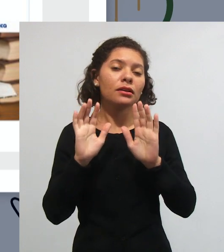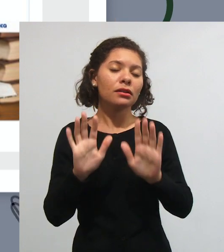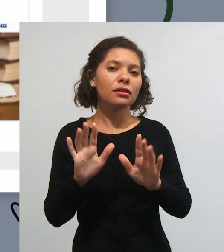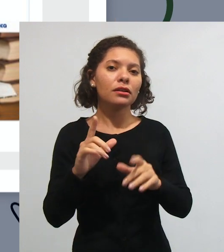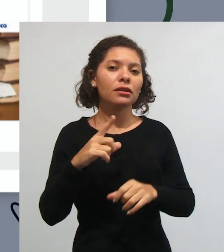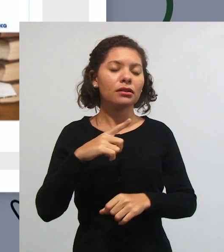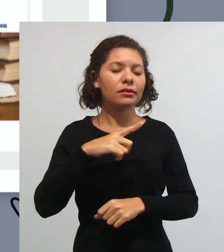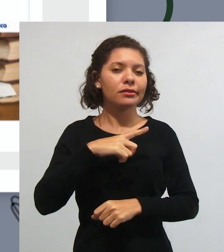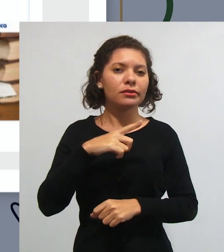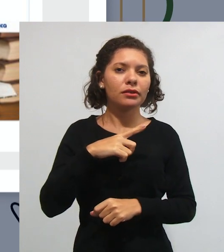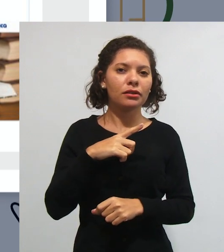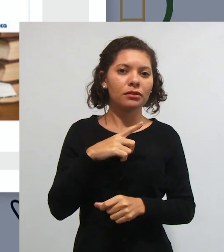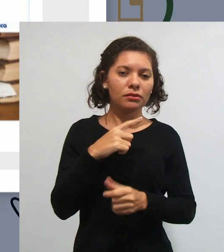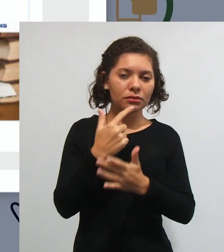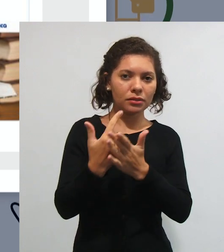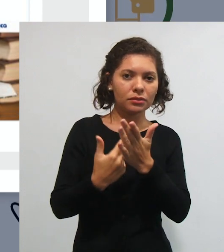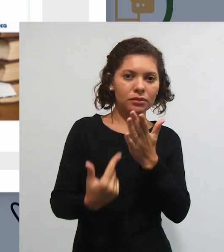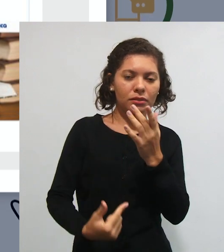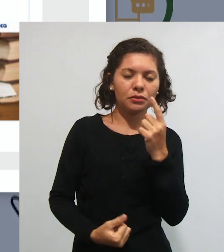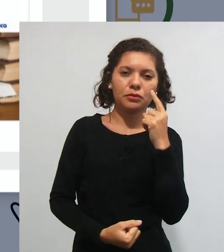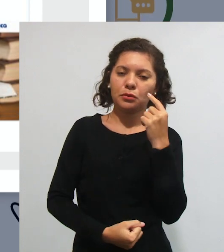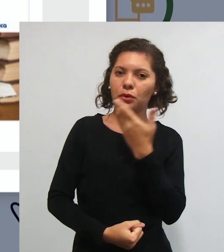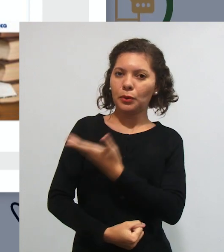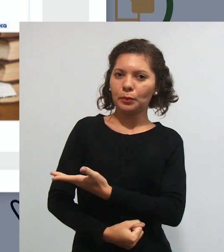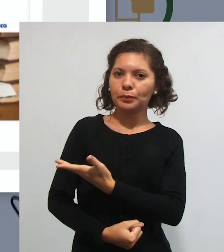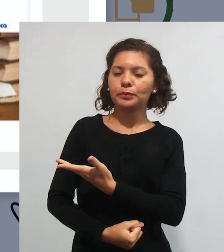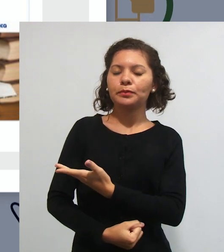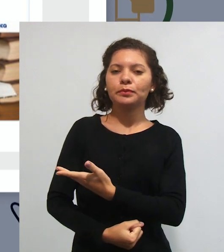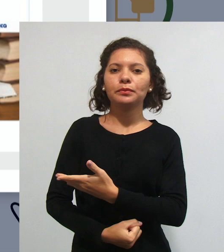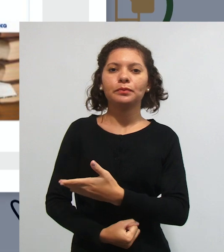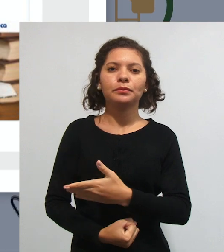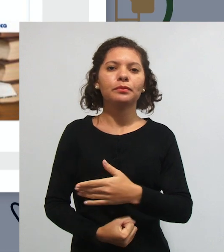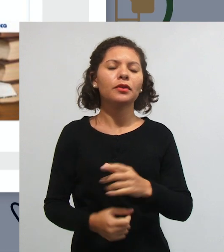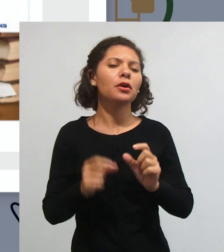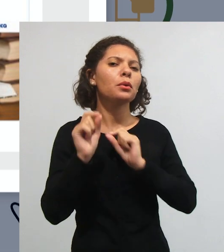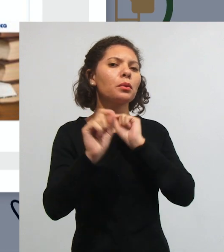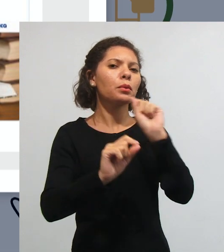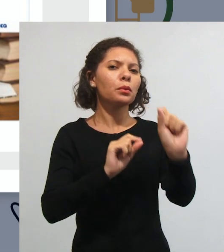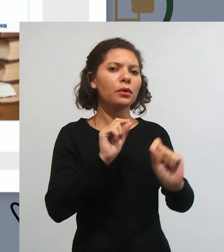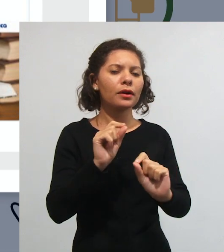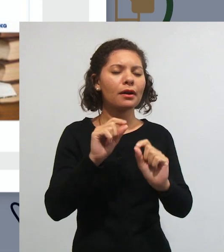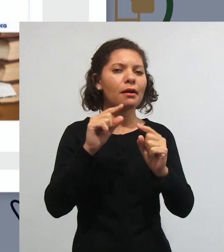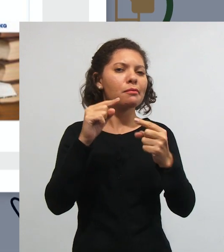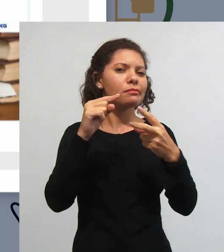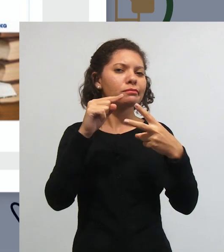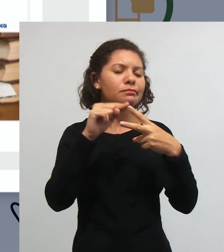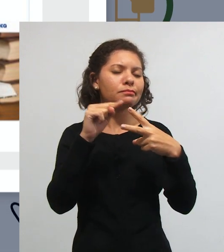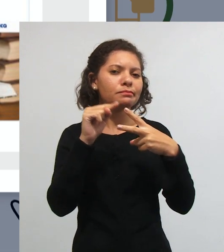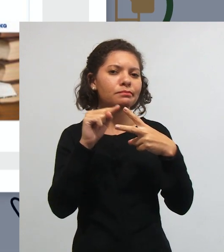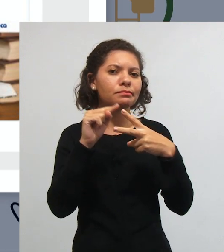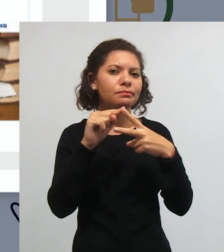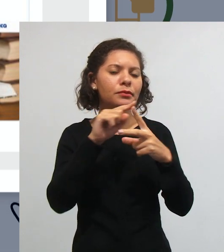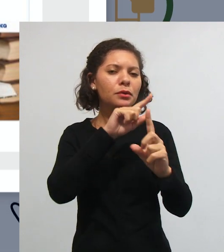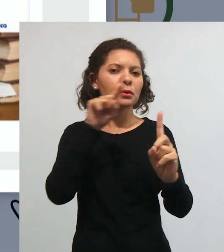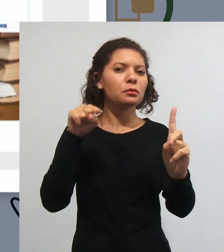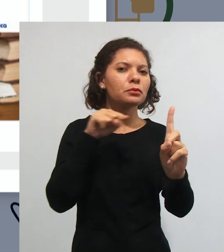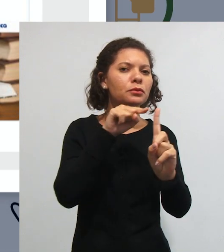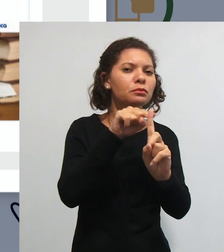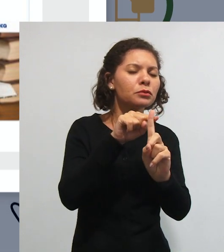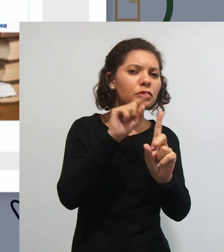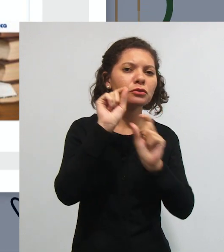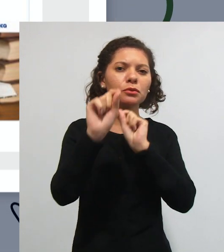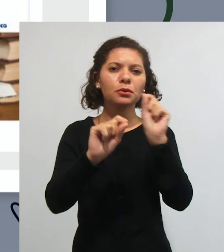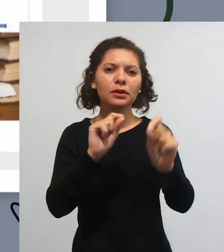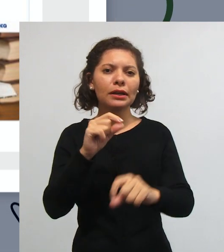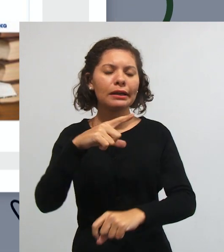obra, a gente tem pesquisa básica como aquela que objetiva obter conhecimentos